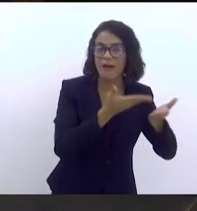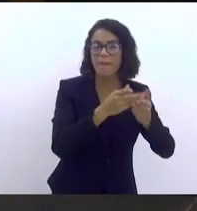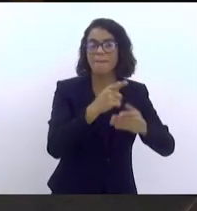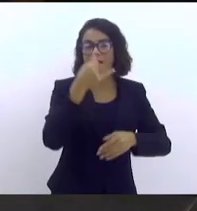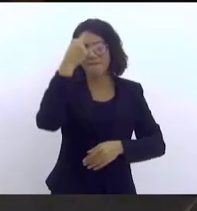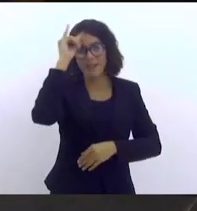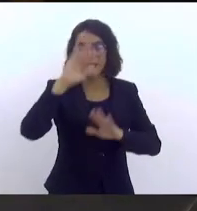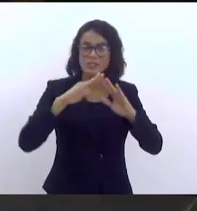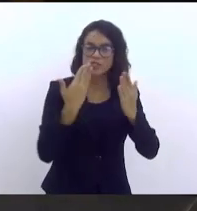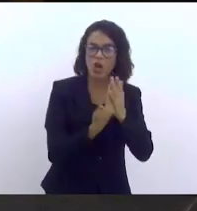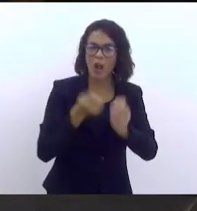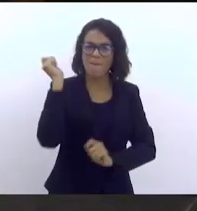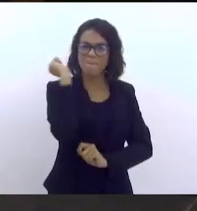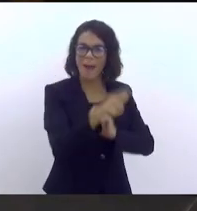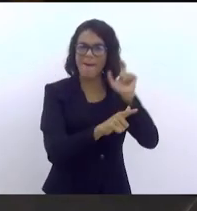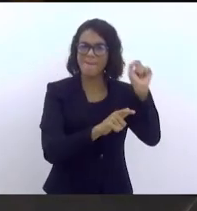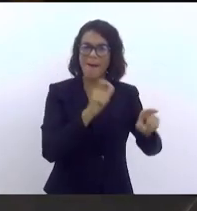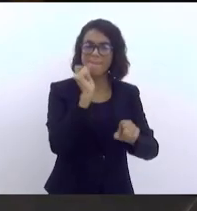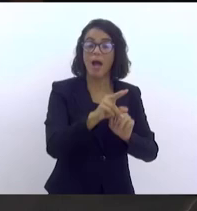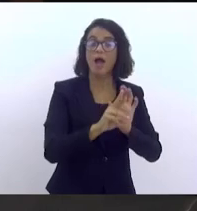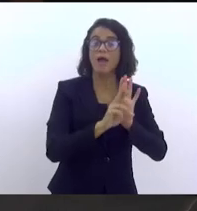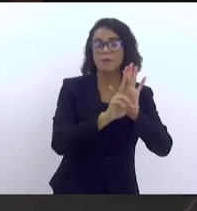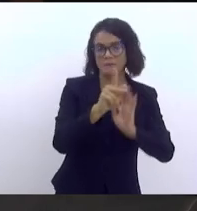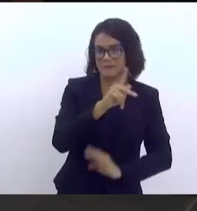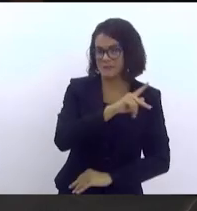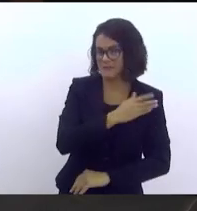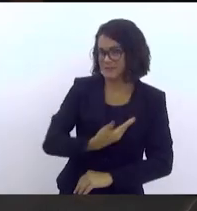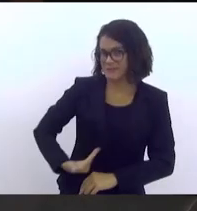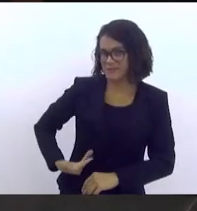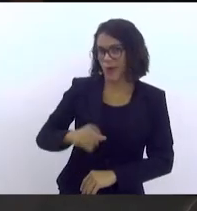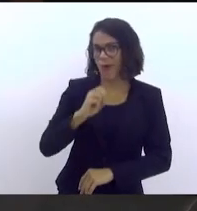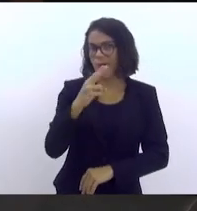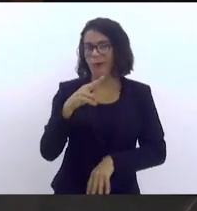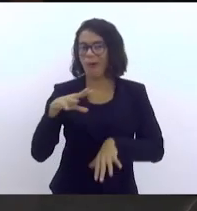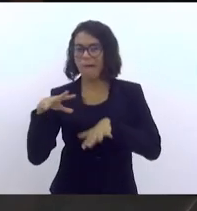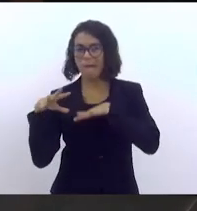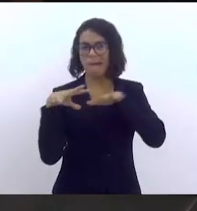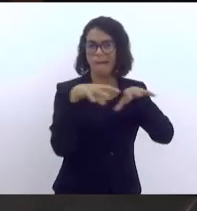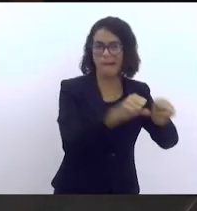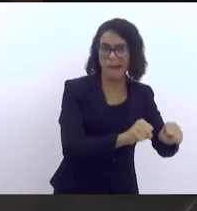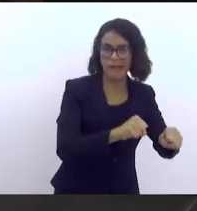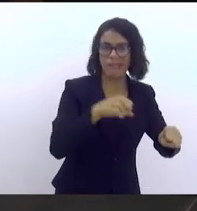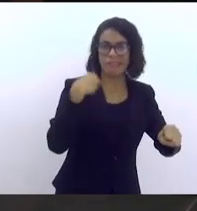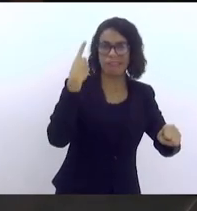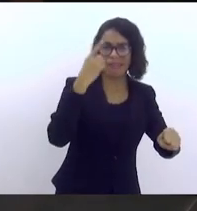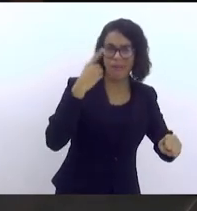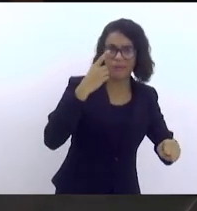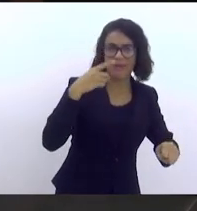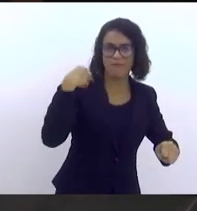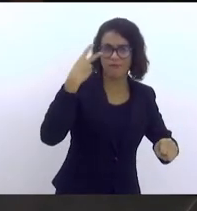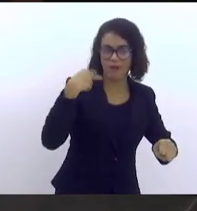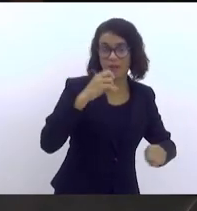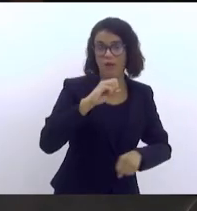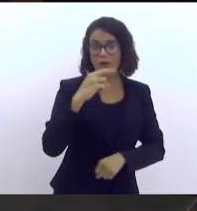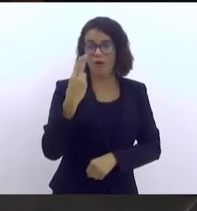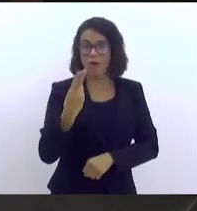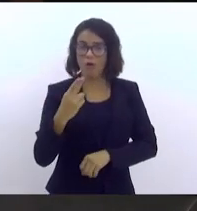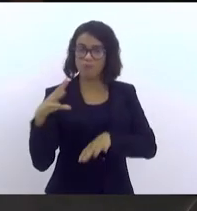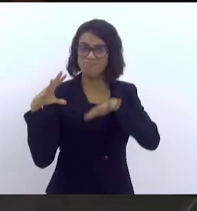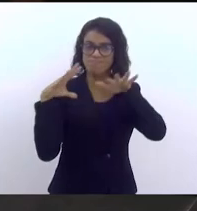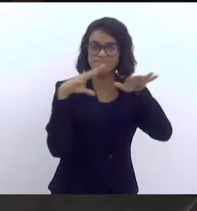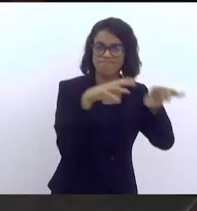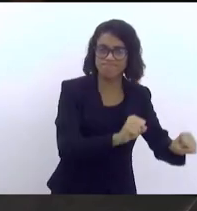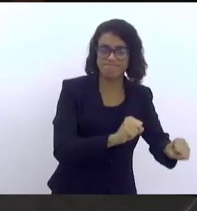atacadas pelos representantes do estado seja pela invasão de um deputado ou Vereador seja pela força policial